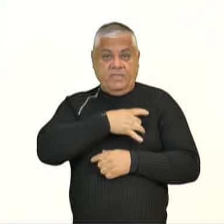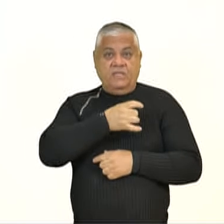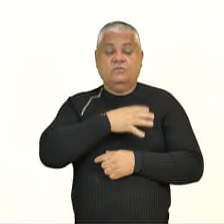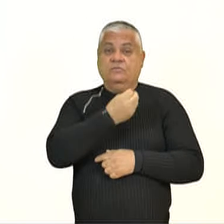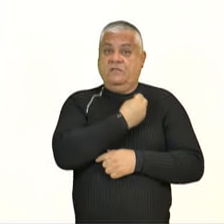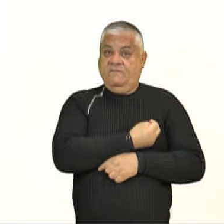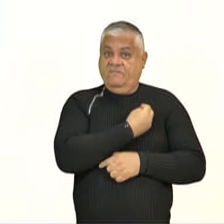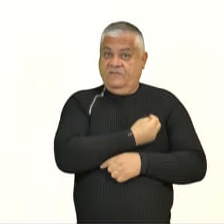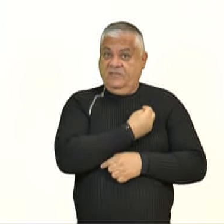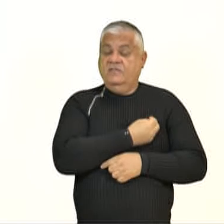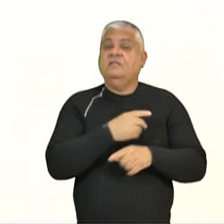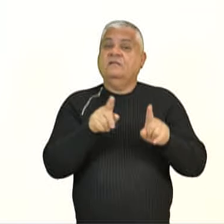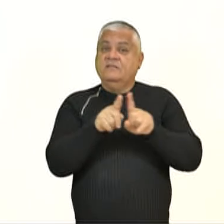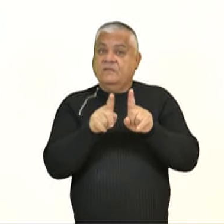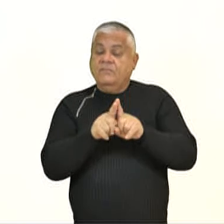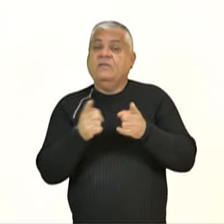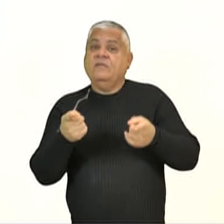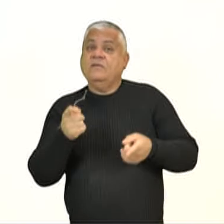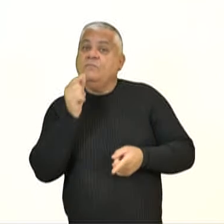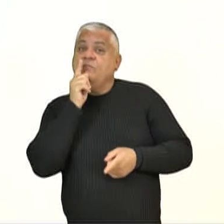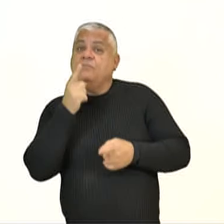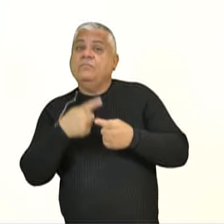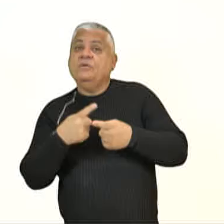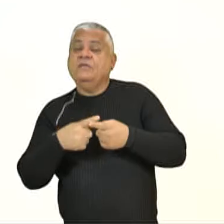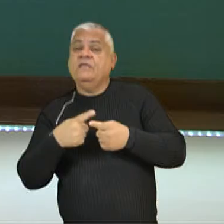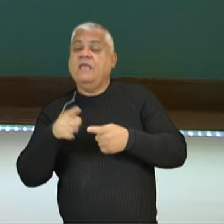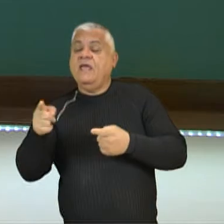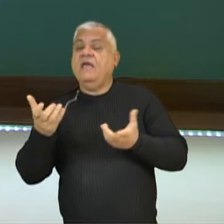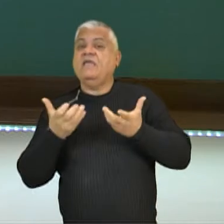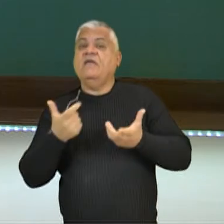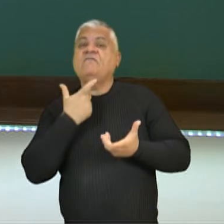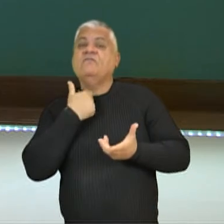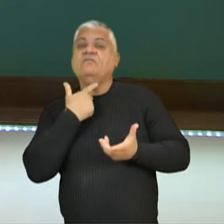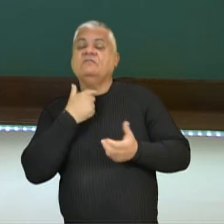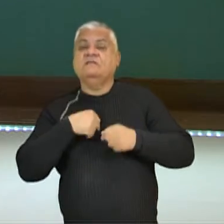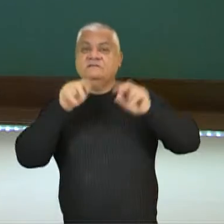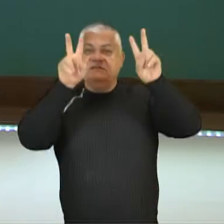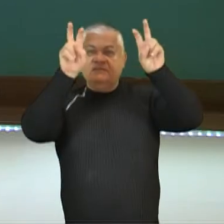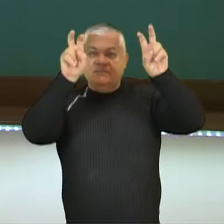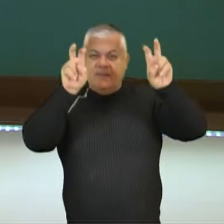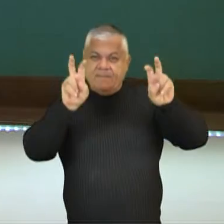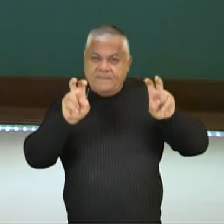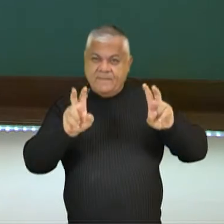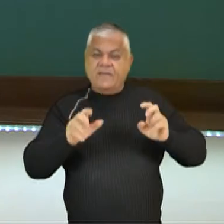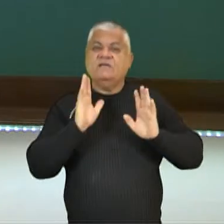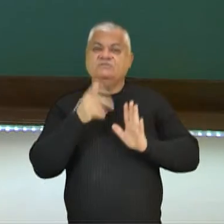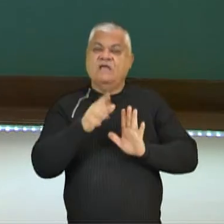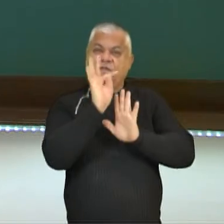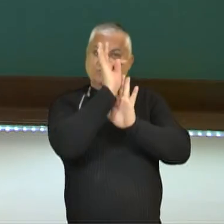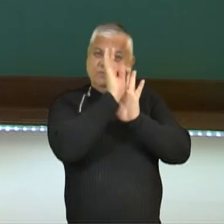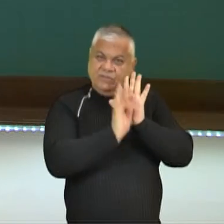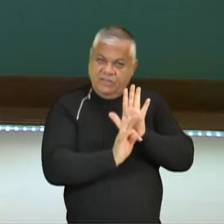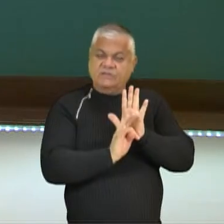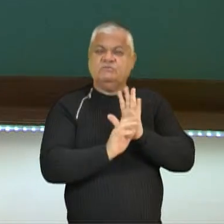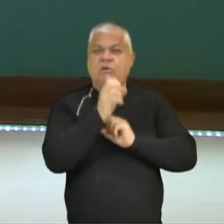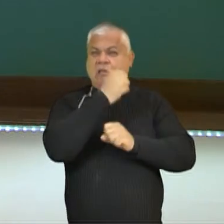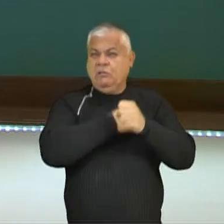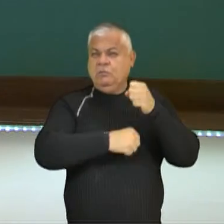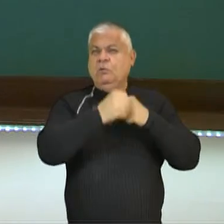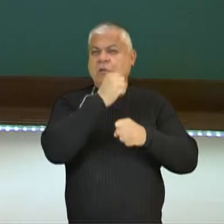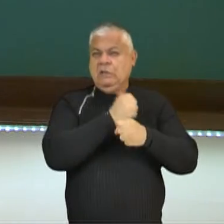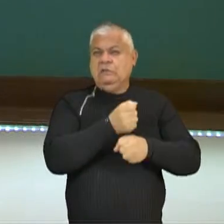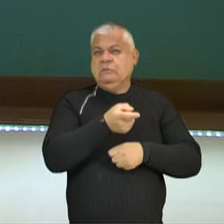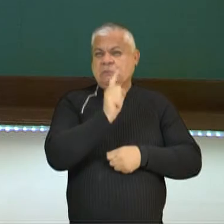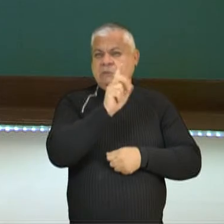popular versus o medo da vida cortês. Então, esses temas aqui que já eram trabalhados, né, lá em 1500, claro